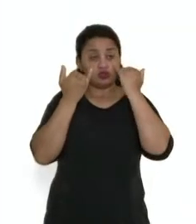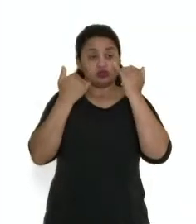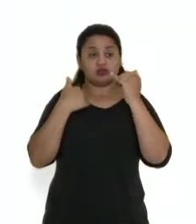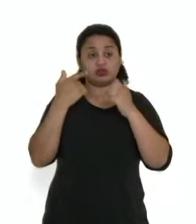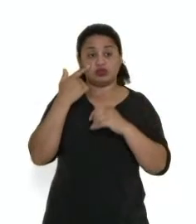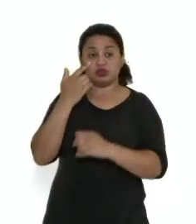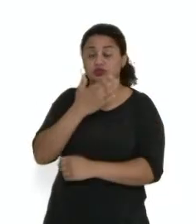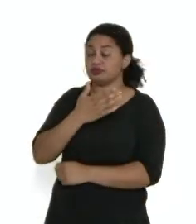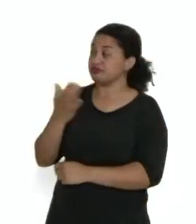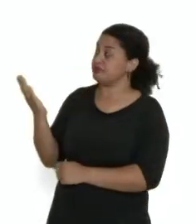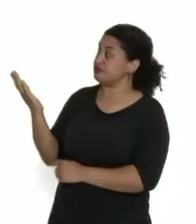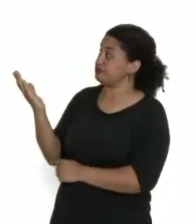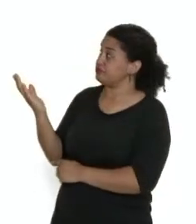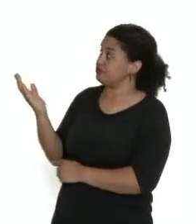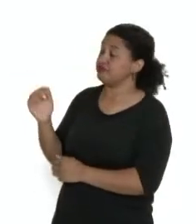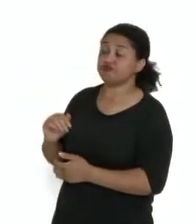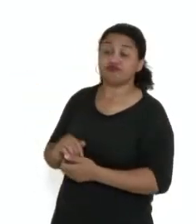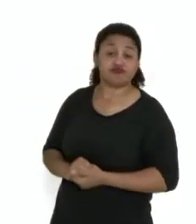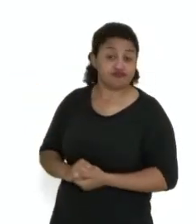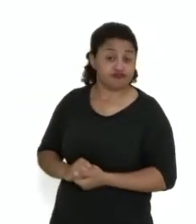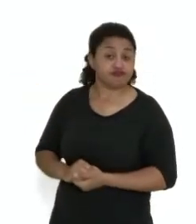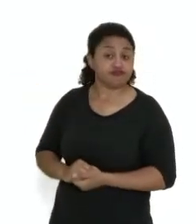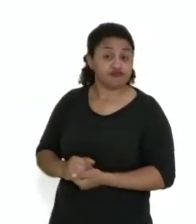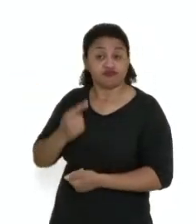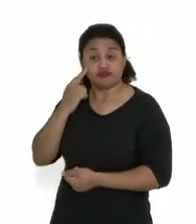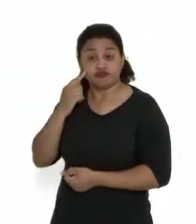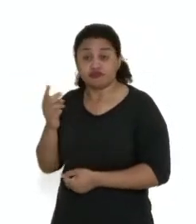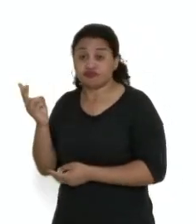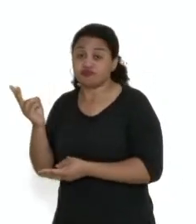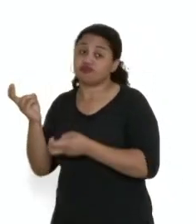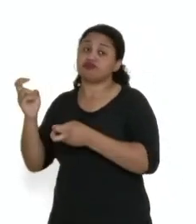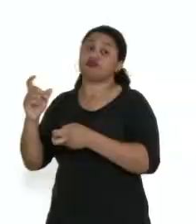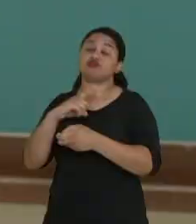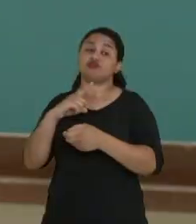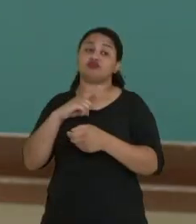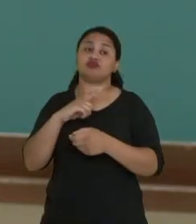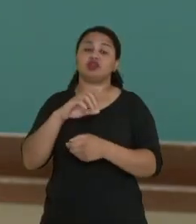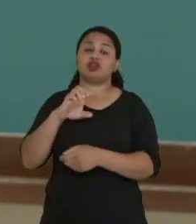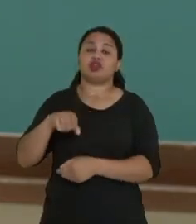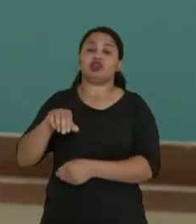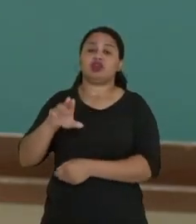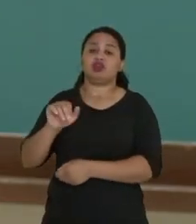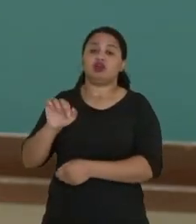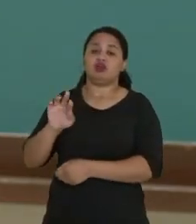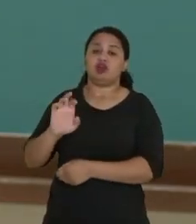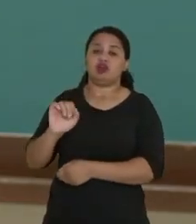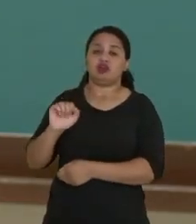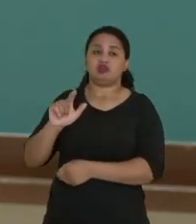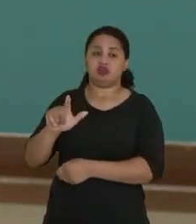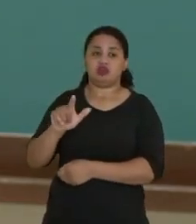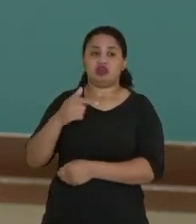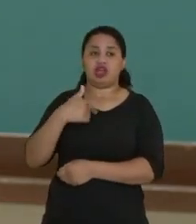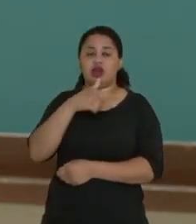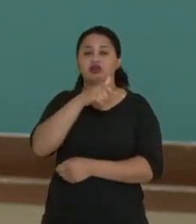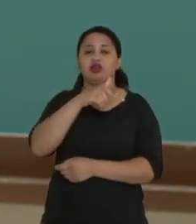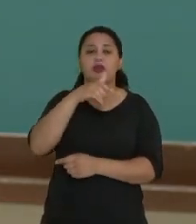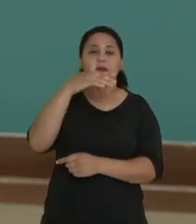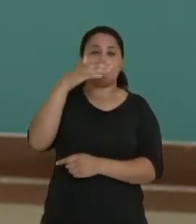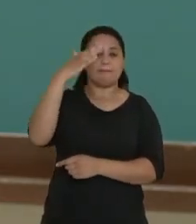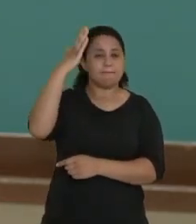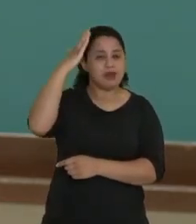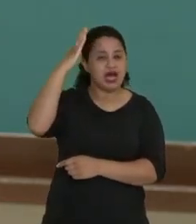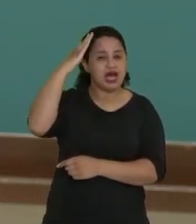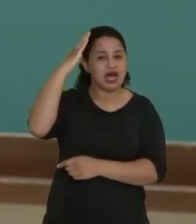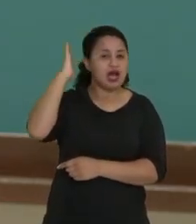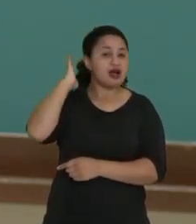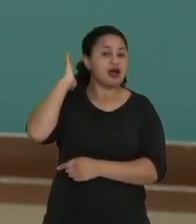clima equatorial úmido ali na divisa entre o estado do Maranhão e o Pará, na região norte ali, né?